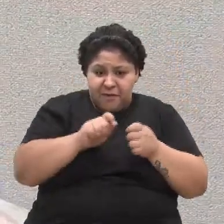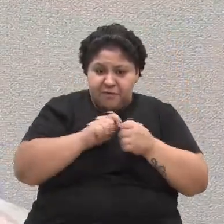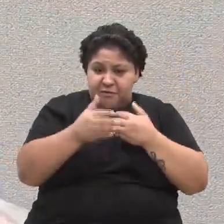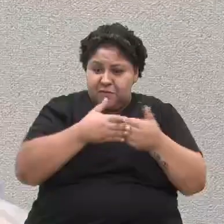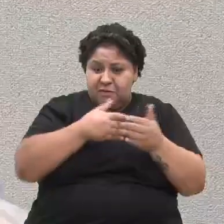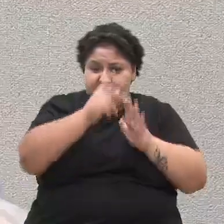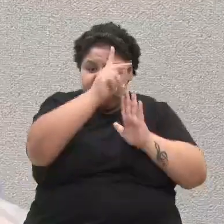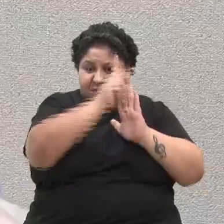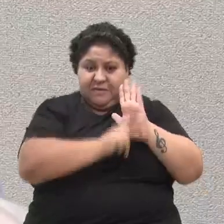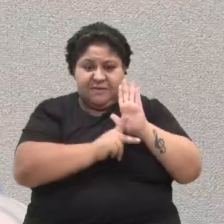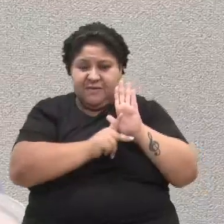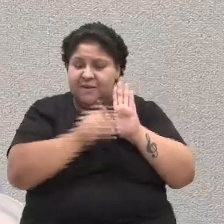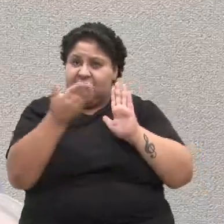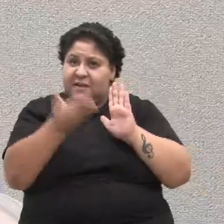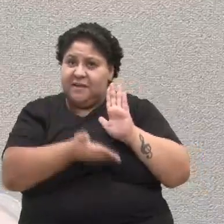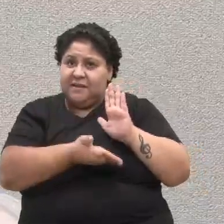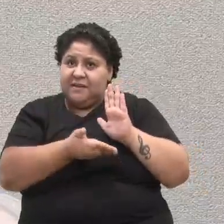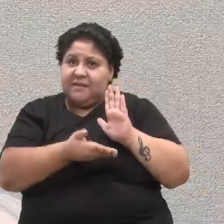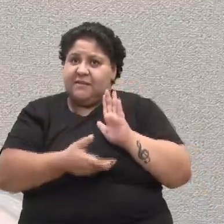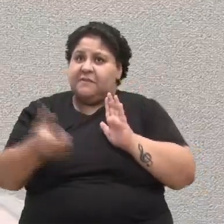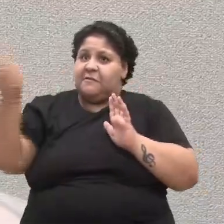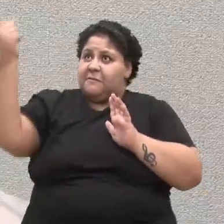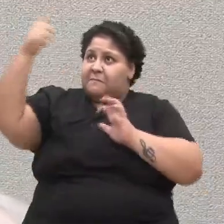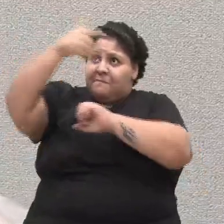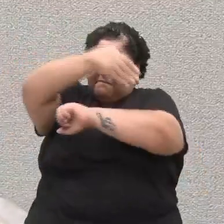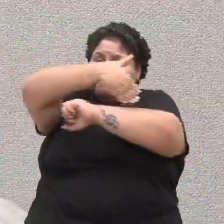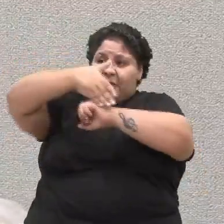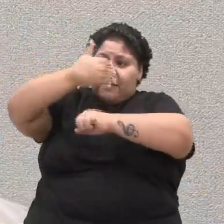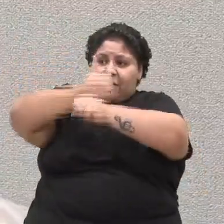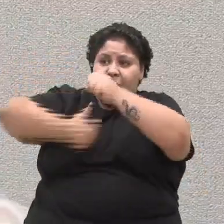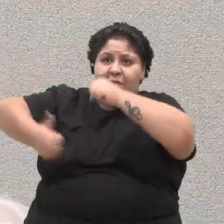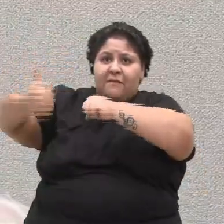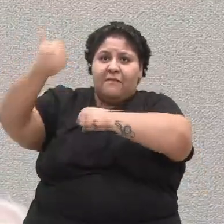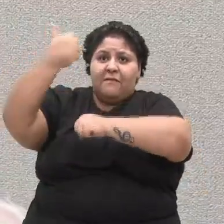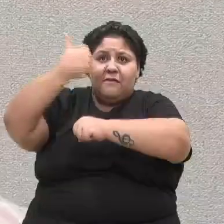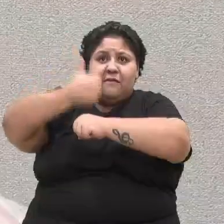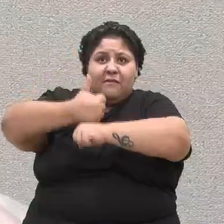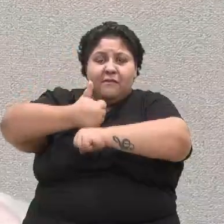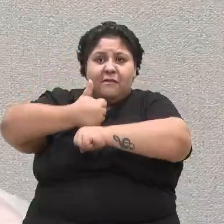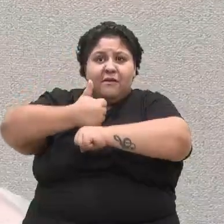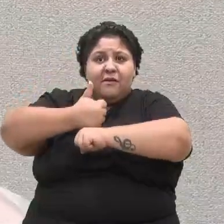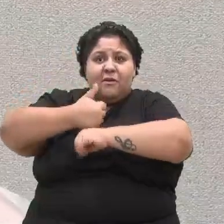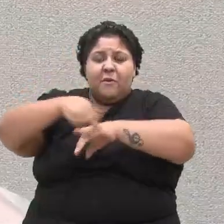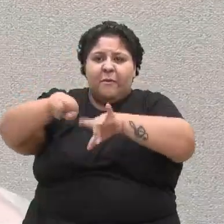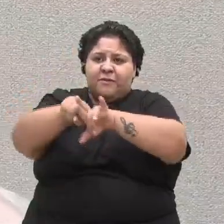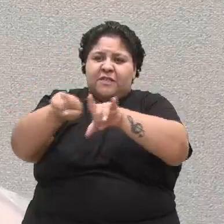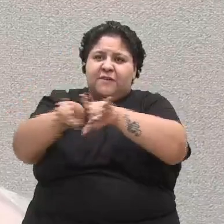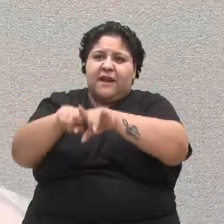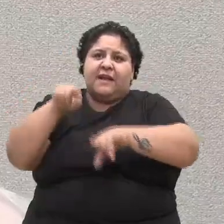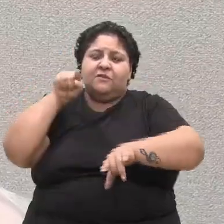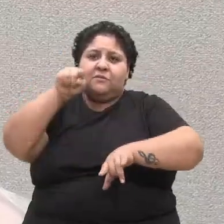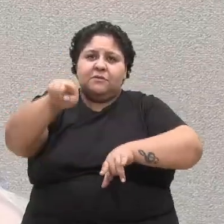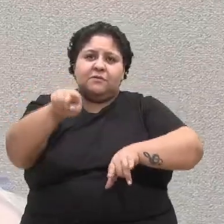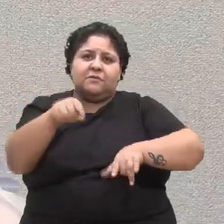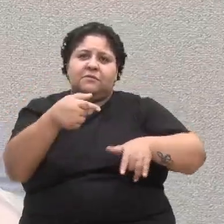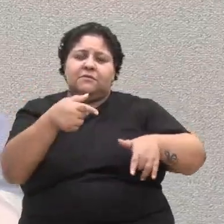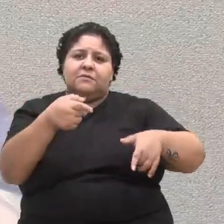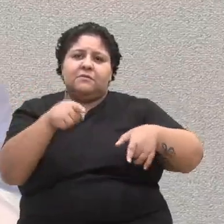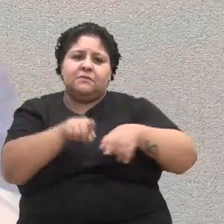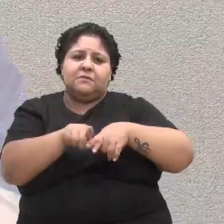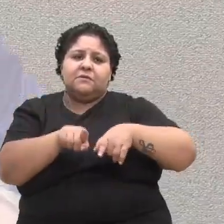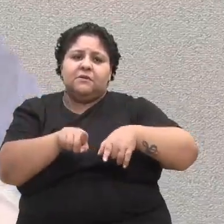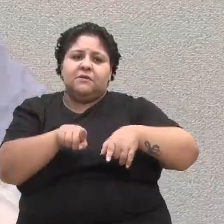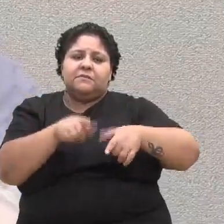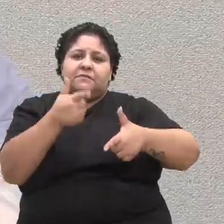quiser, mirabolante aqui, mas se a lâmpada da tua rua não for trocada, tu tá ferrado. Tu vai ser julgado como um